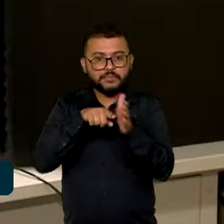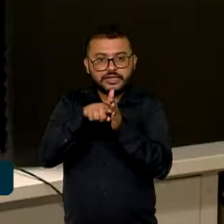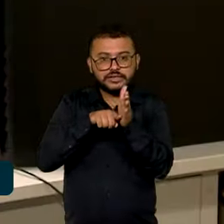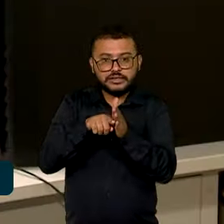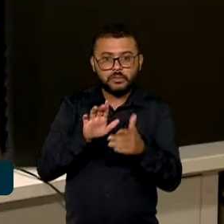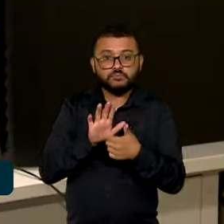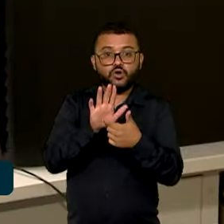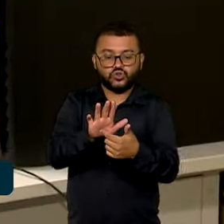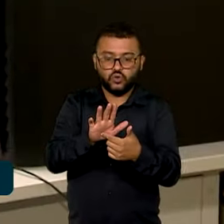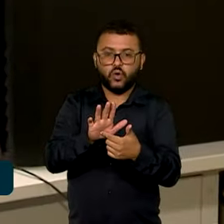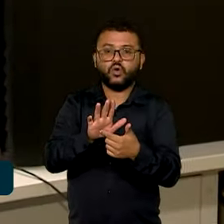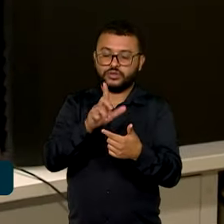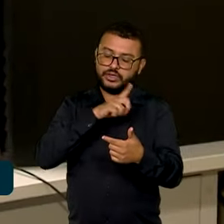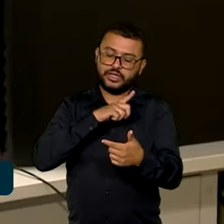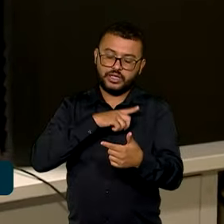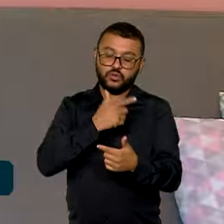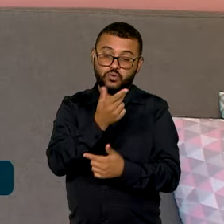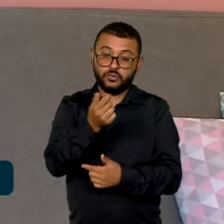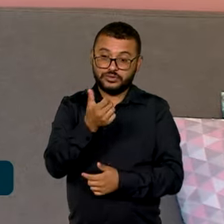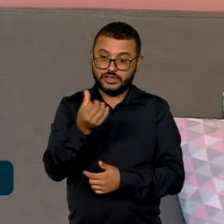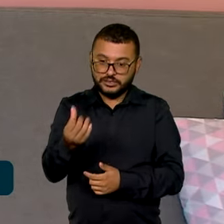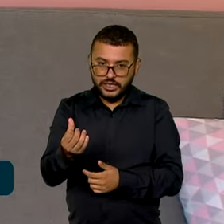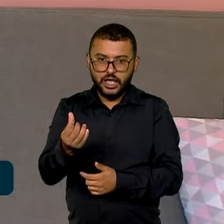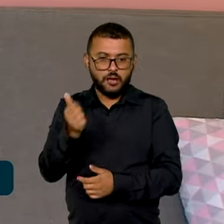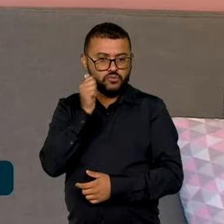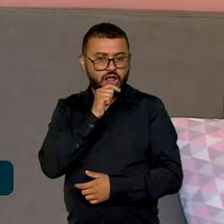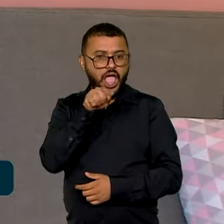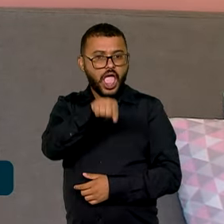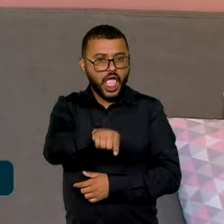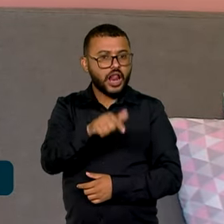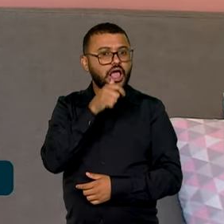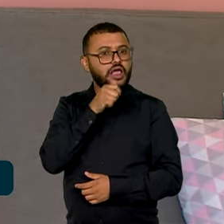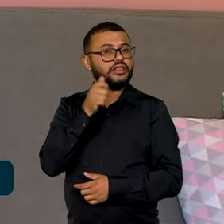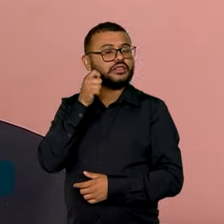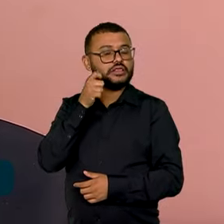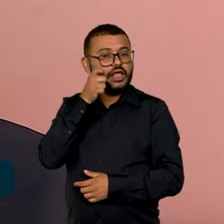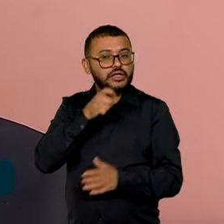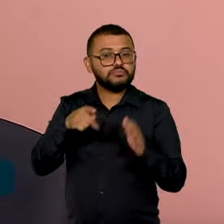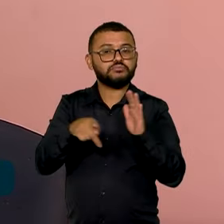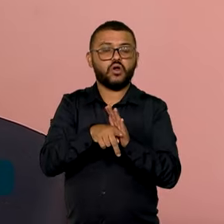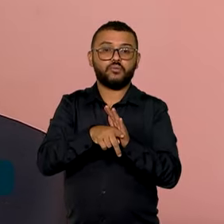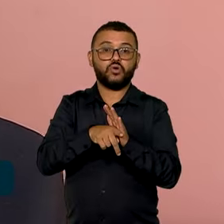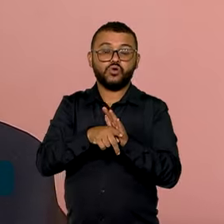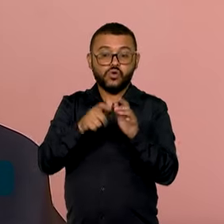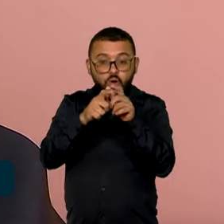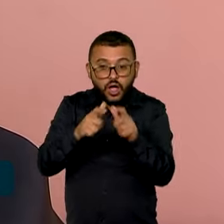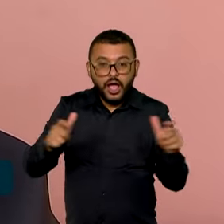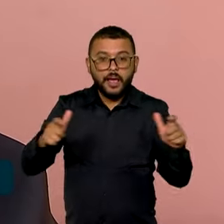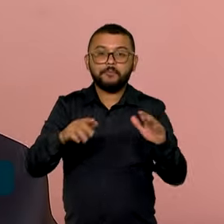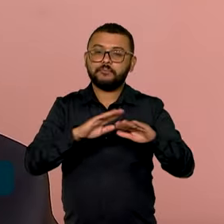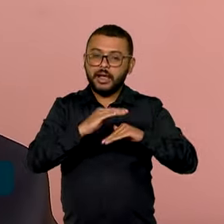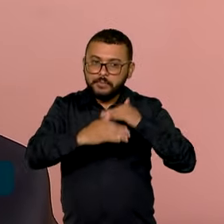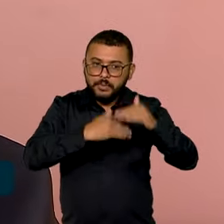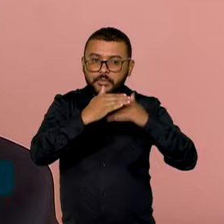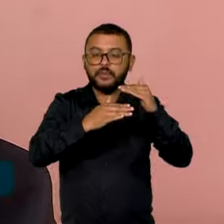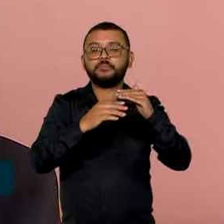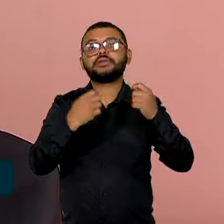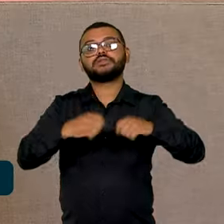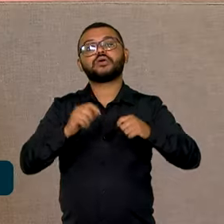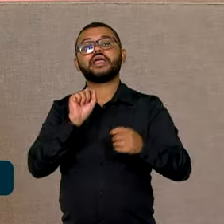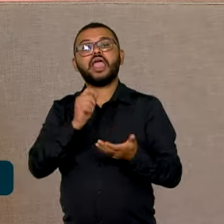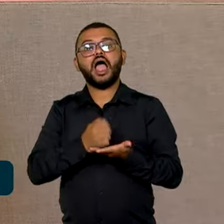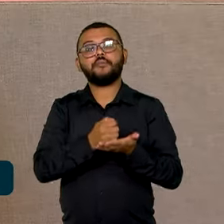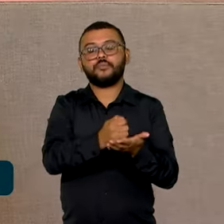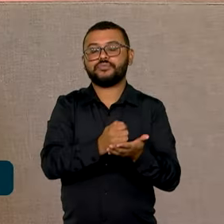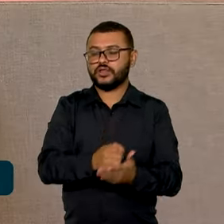ser feito em 2016. E a Juliana não quer parar por aqui, mas para crescer ainda mais, precisa de apoio.